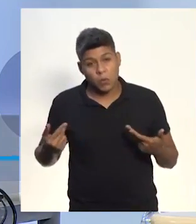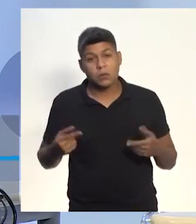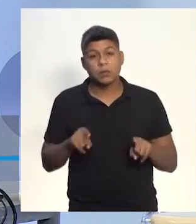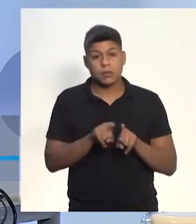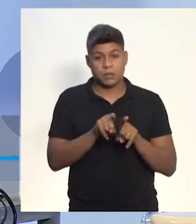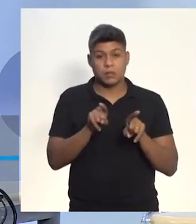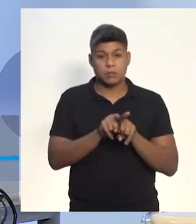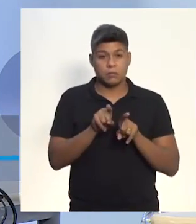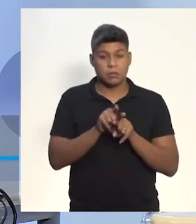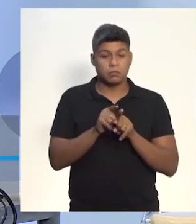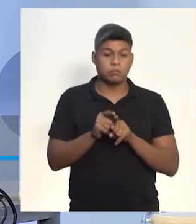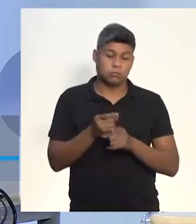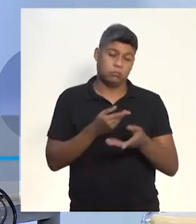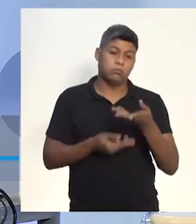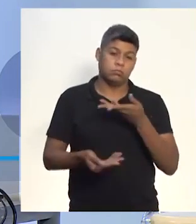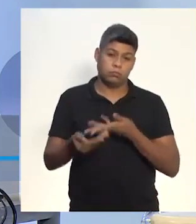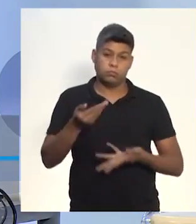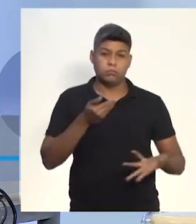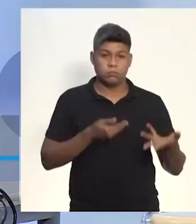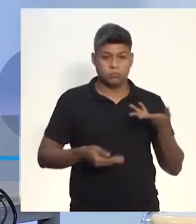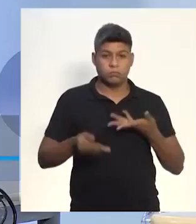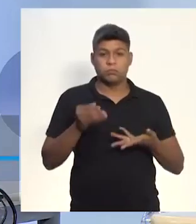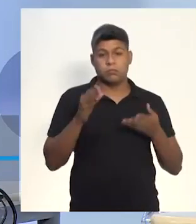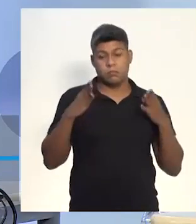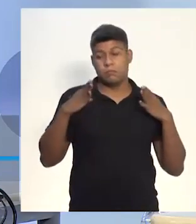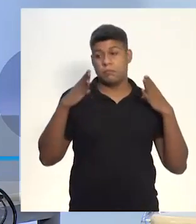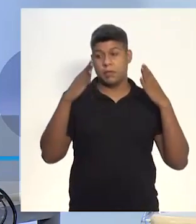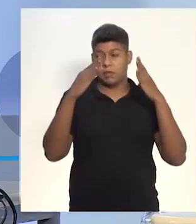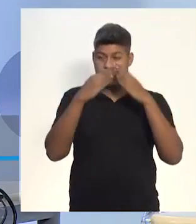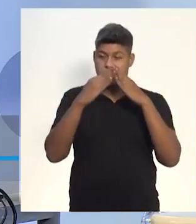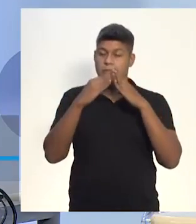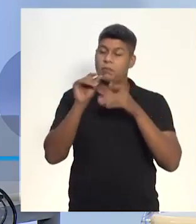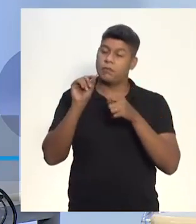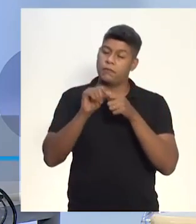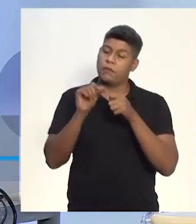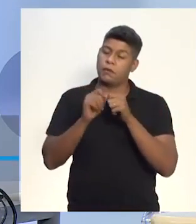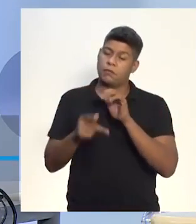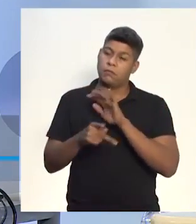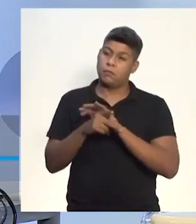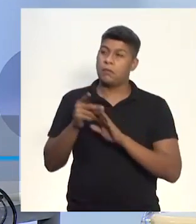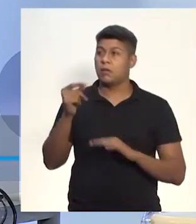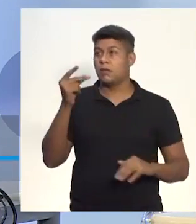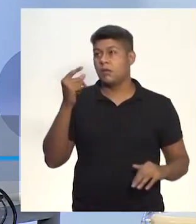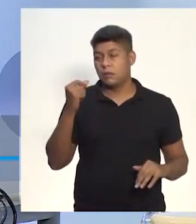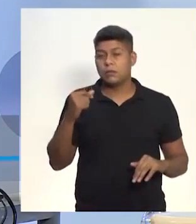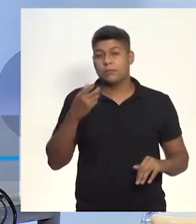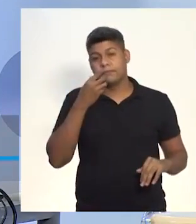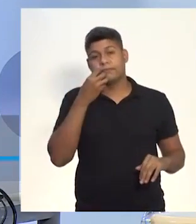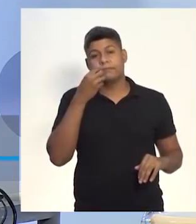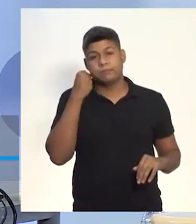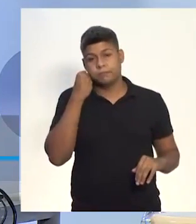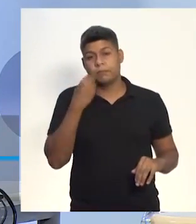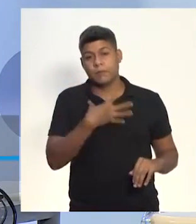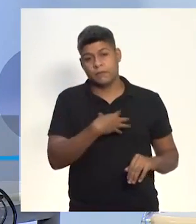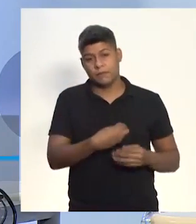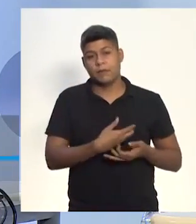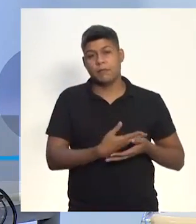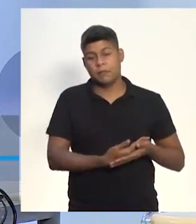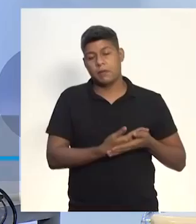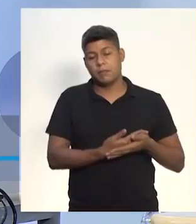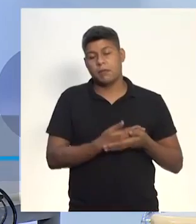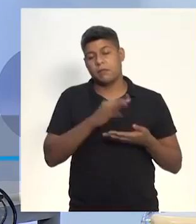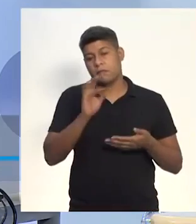inclusive como retribuição ao que Bispo Myriel havia feito anteriormente por ele. Então, ele adota a filha bebê